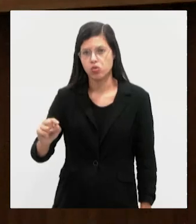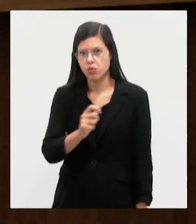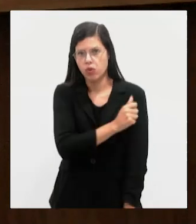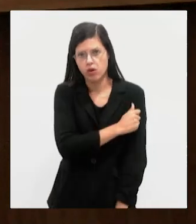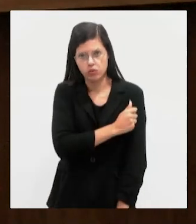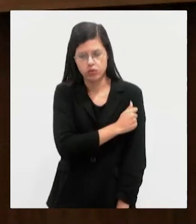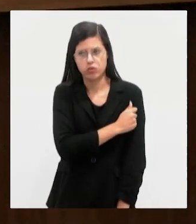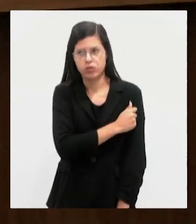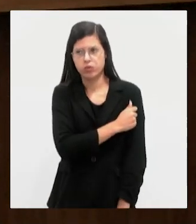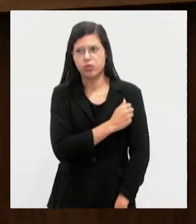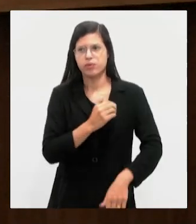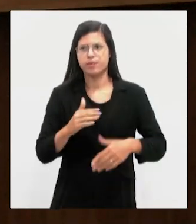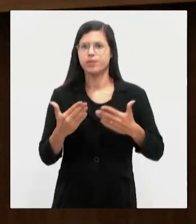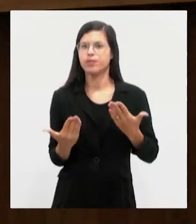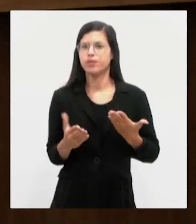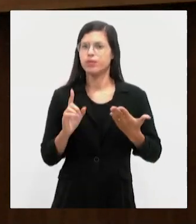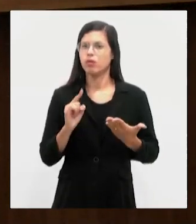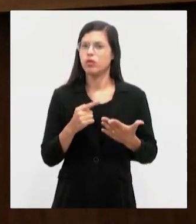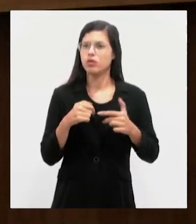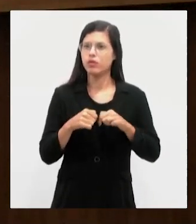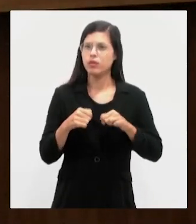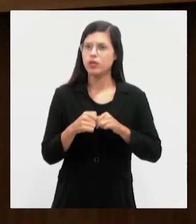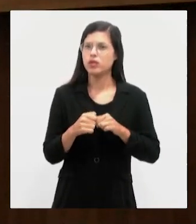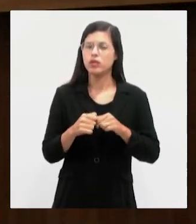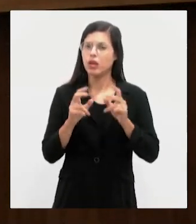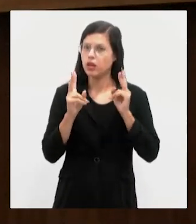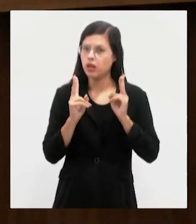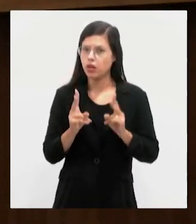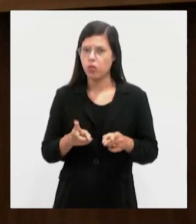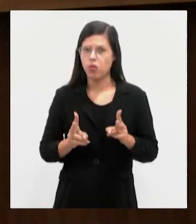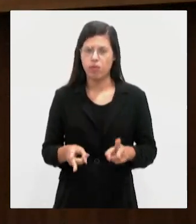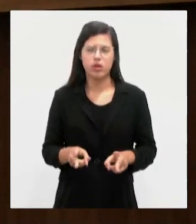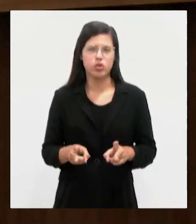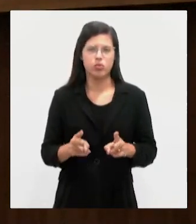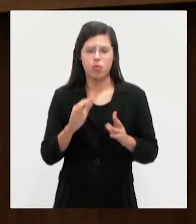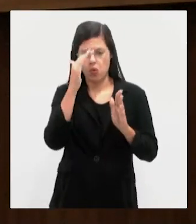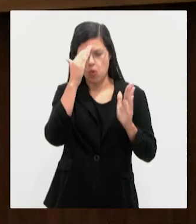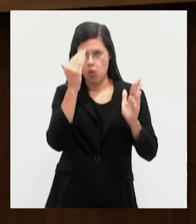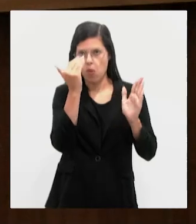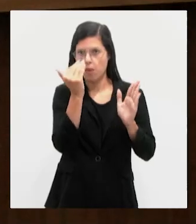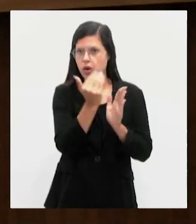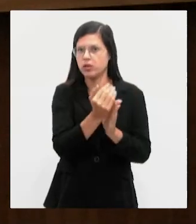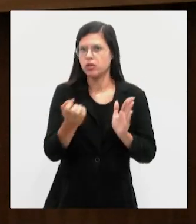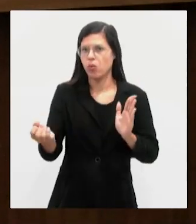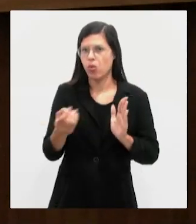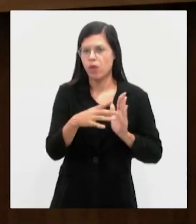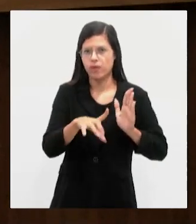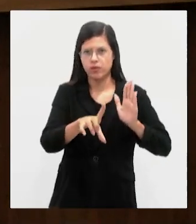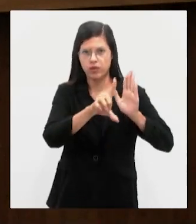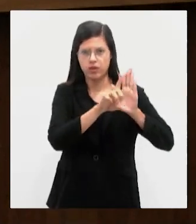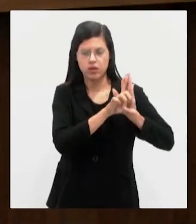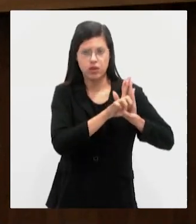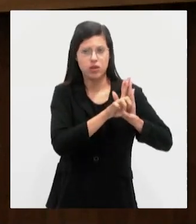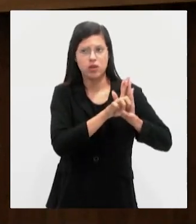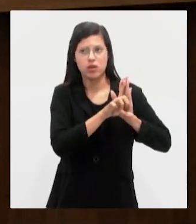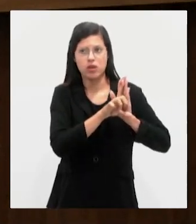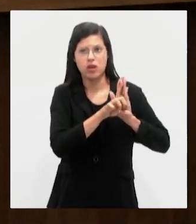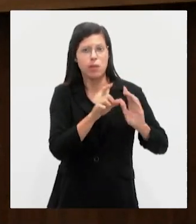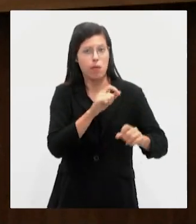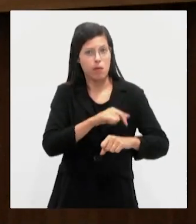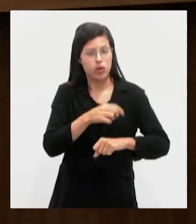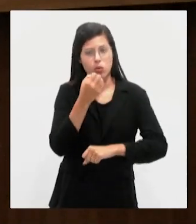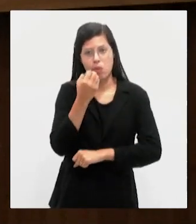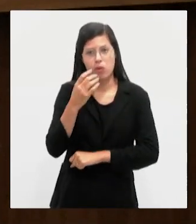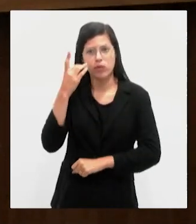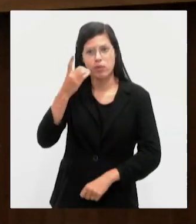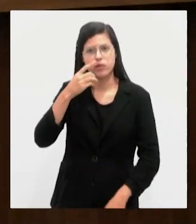alunos. Então, a gente vai fazer este mesmo cúmplice com essa nova lei, que em bom momento a deputada